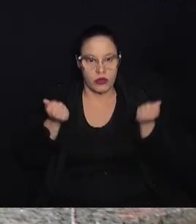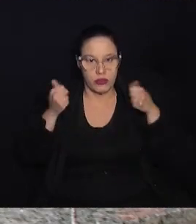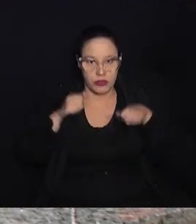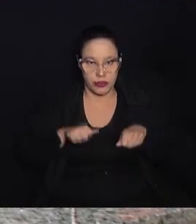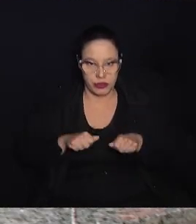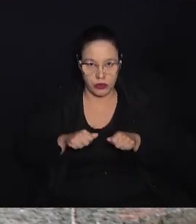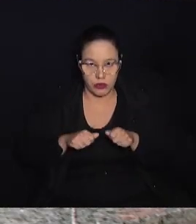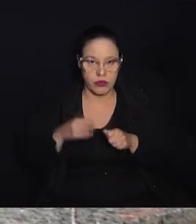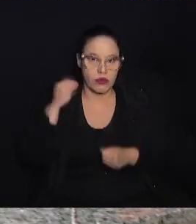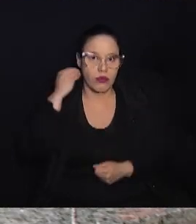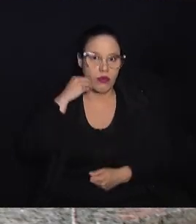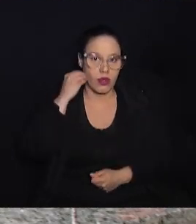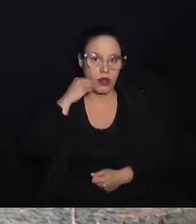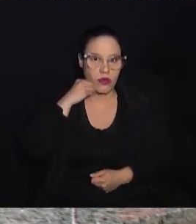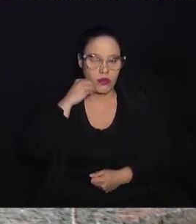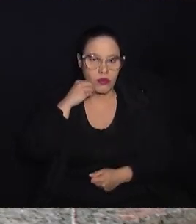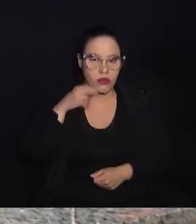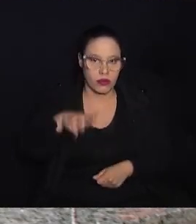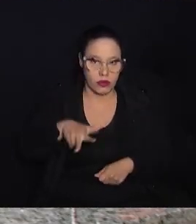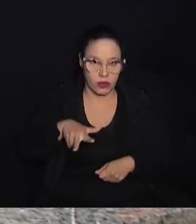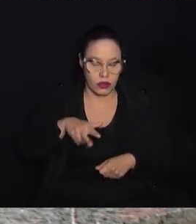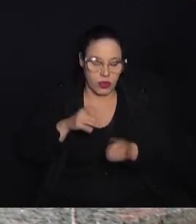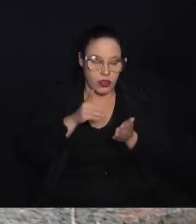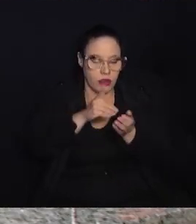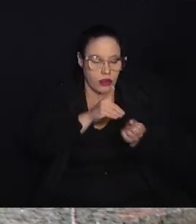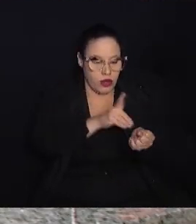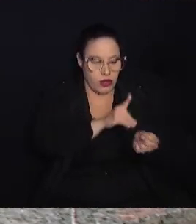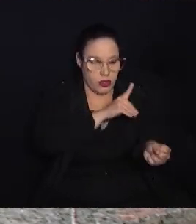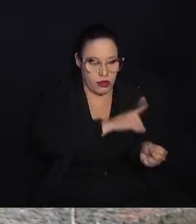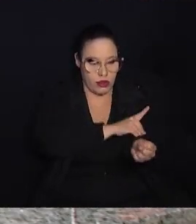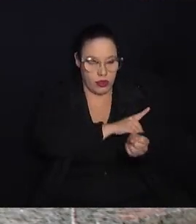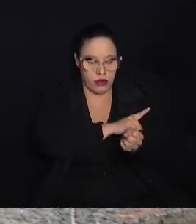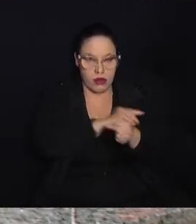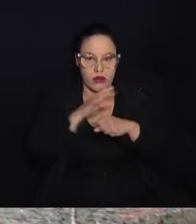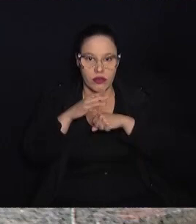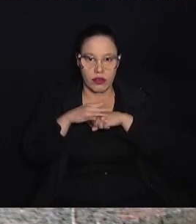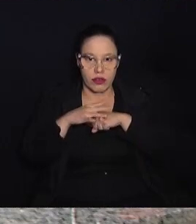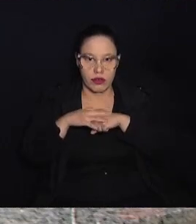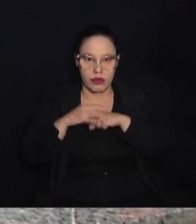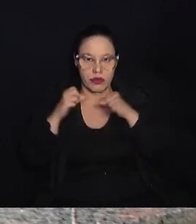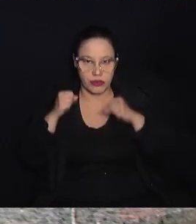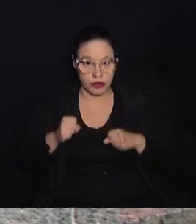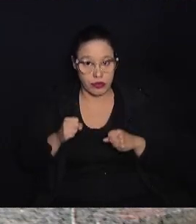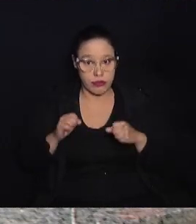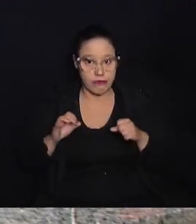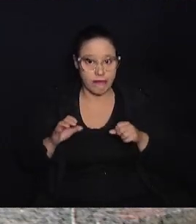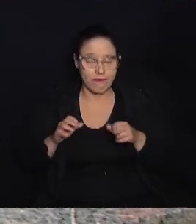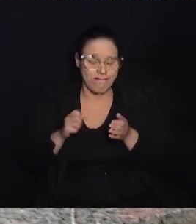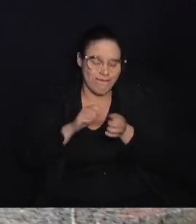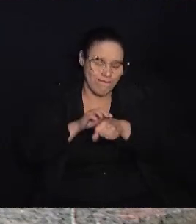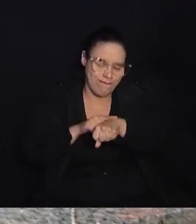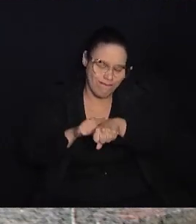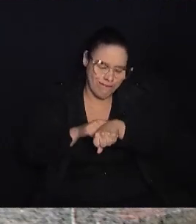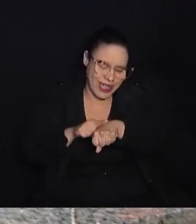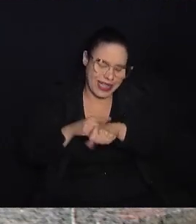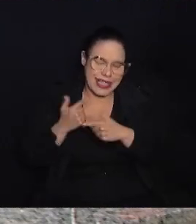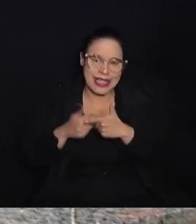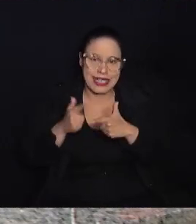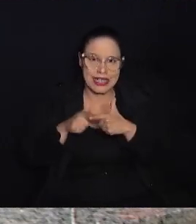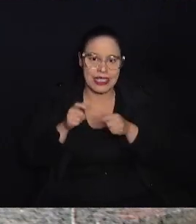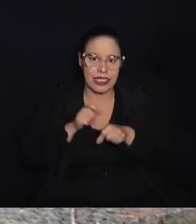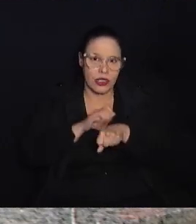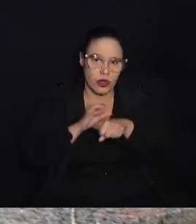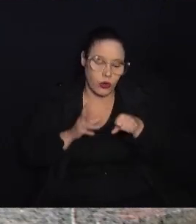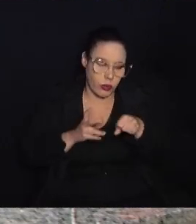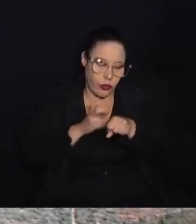possibilidade é realizar testes com pacientes diabéticos uma doença que pode causar feridas